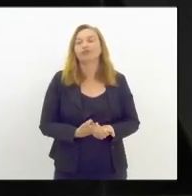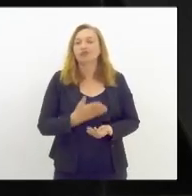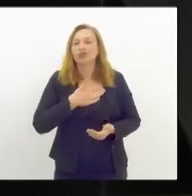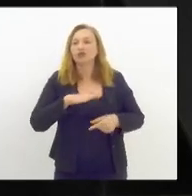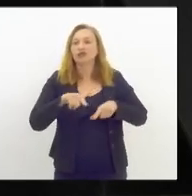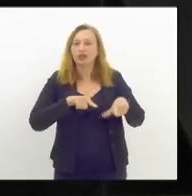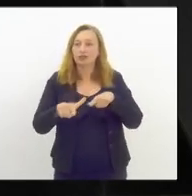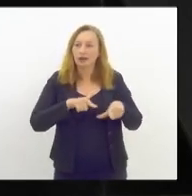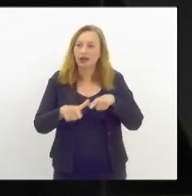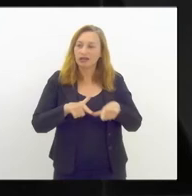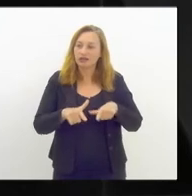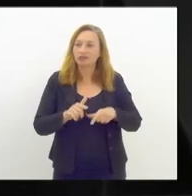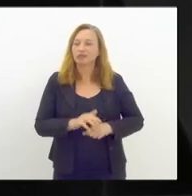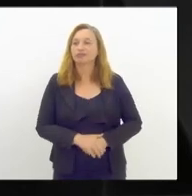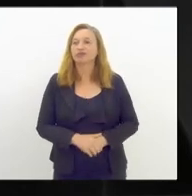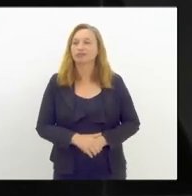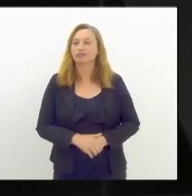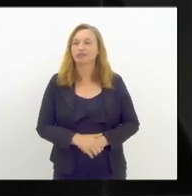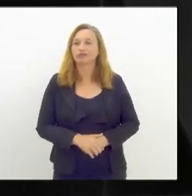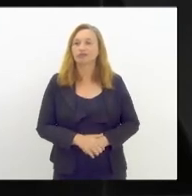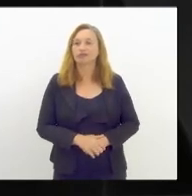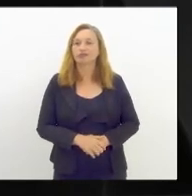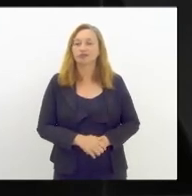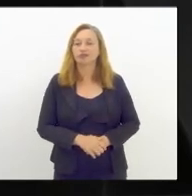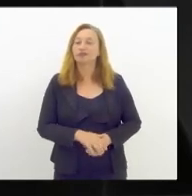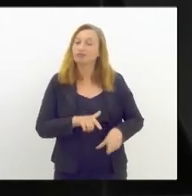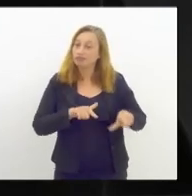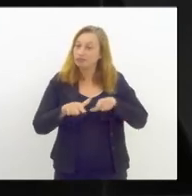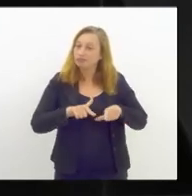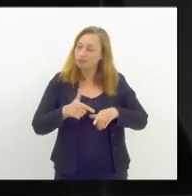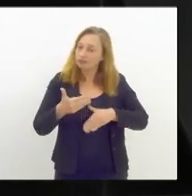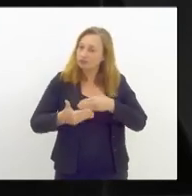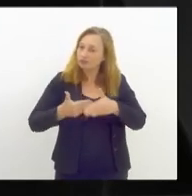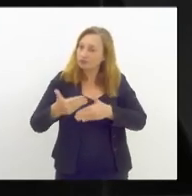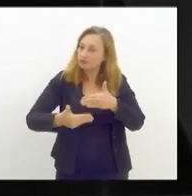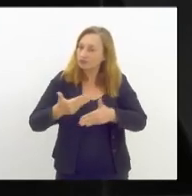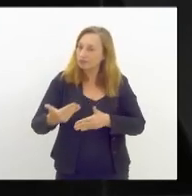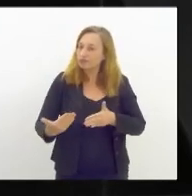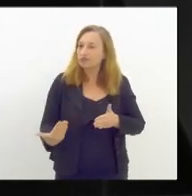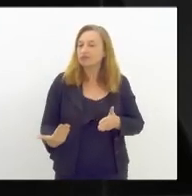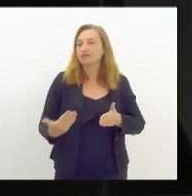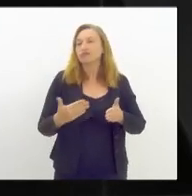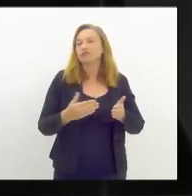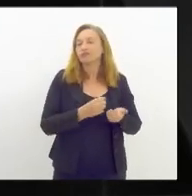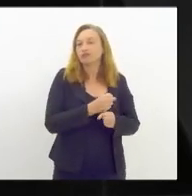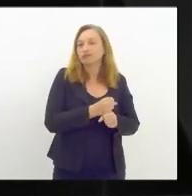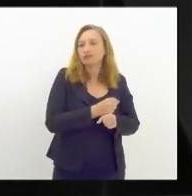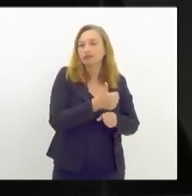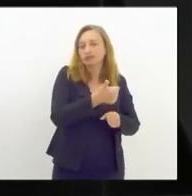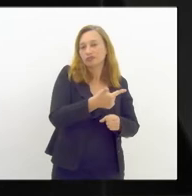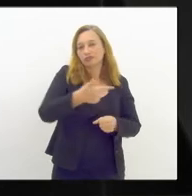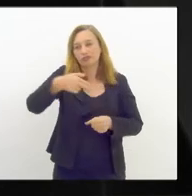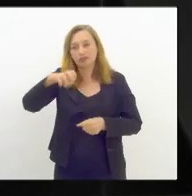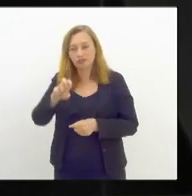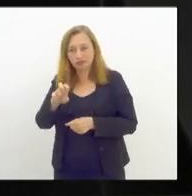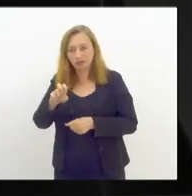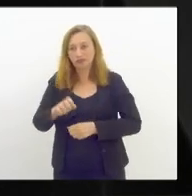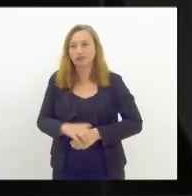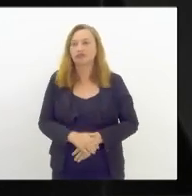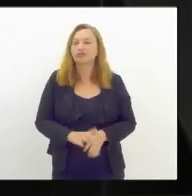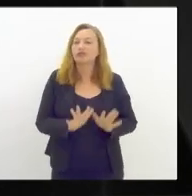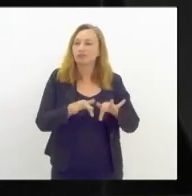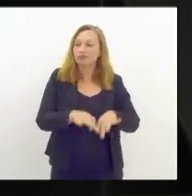no meu trabalho esse trabalho que nós vemos desenvolvendo desde 2015 através dos mandatos estamos